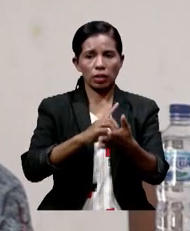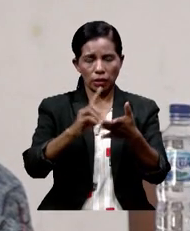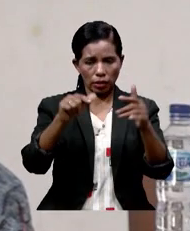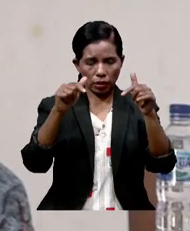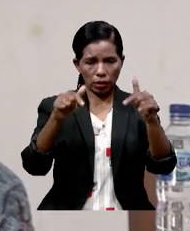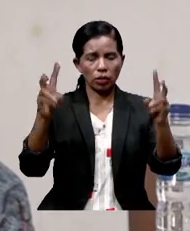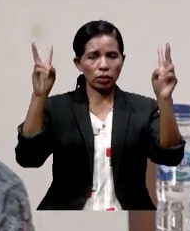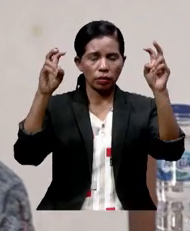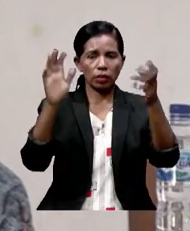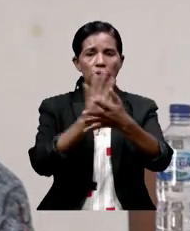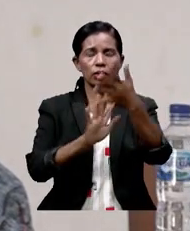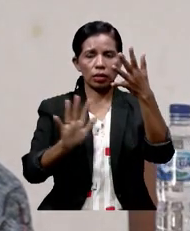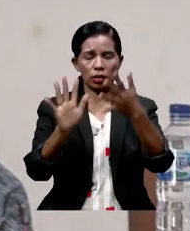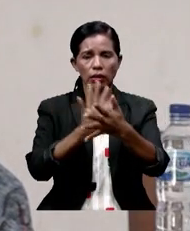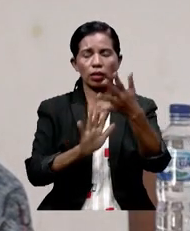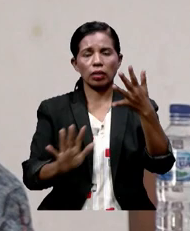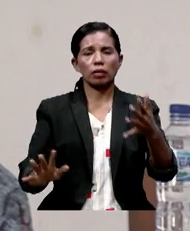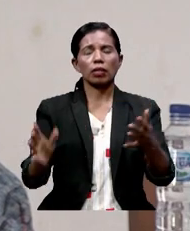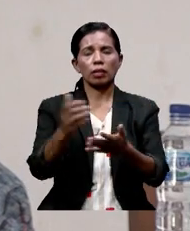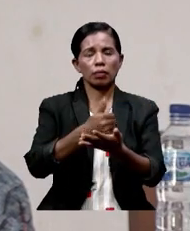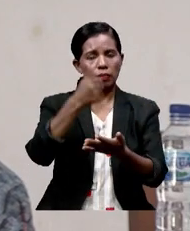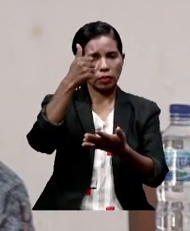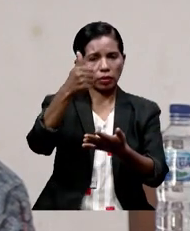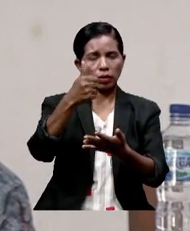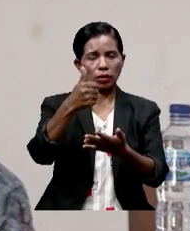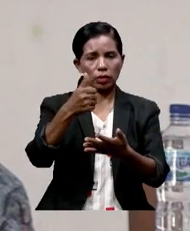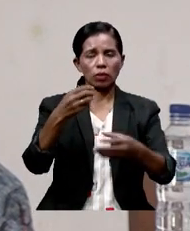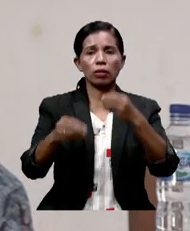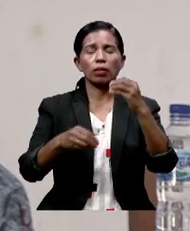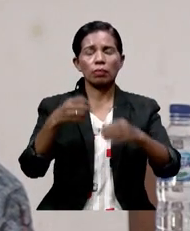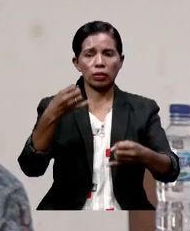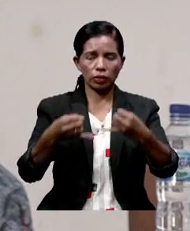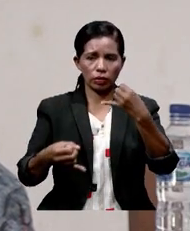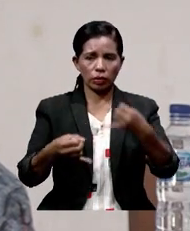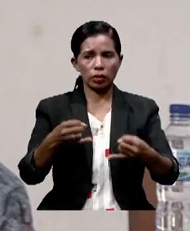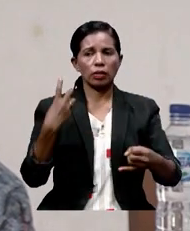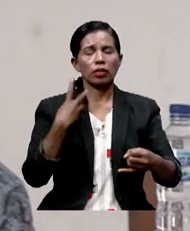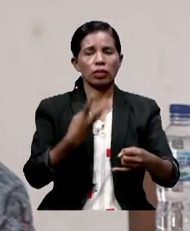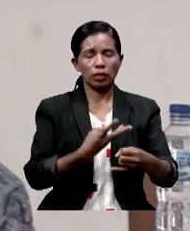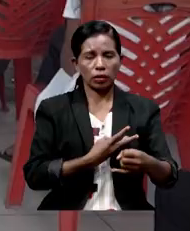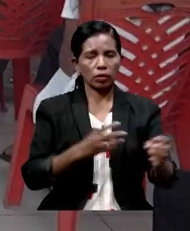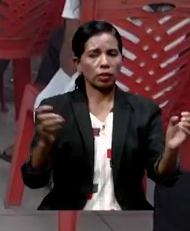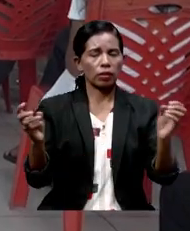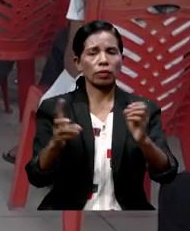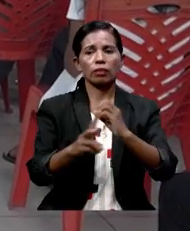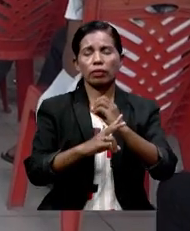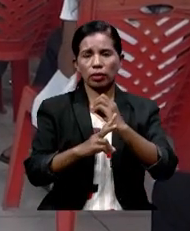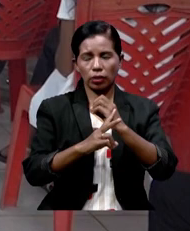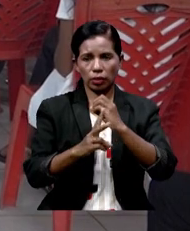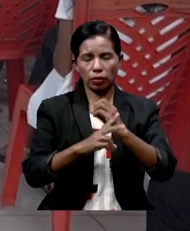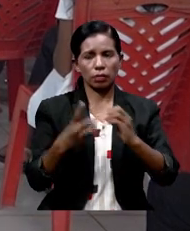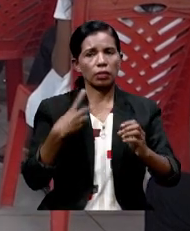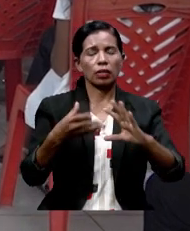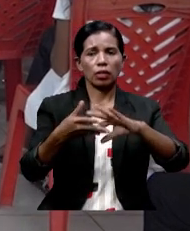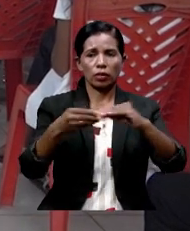O tema celebra a vitória e lutando pela justiça, não somos vítimas, mas somos autores